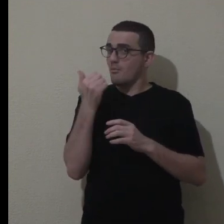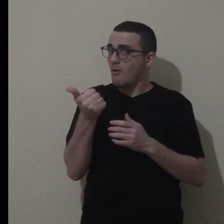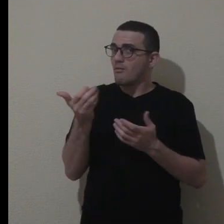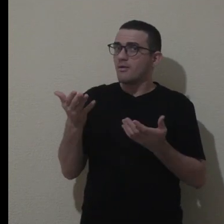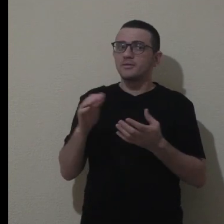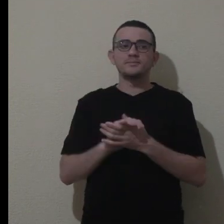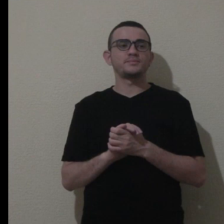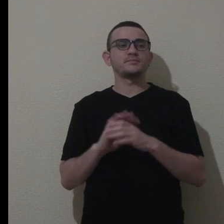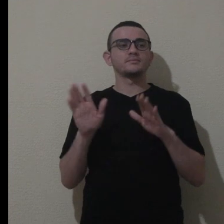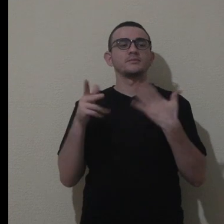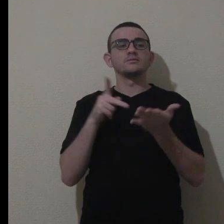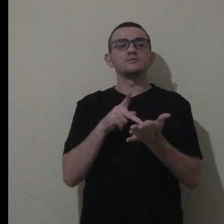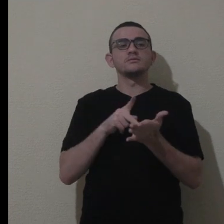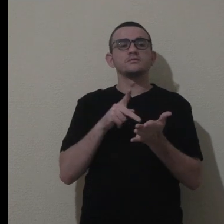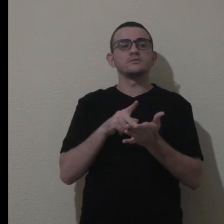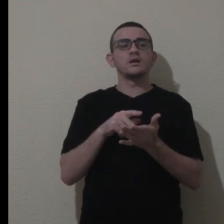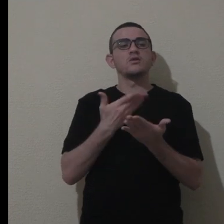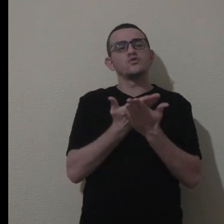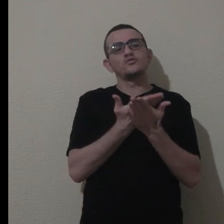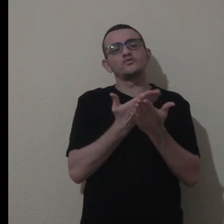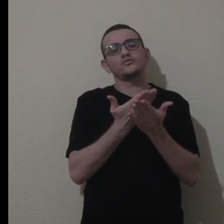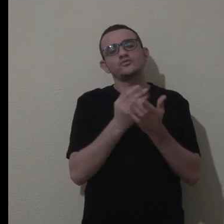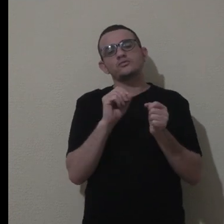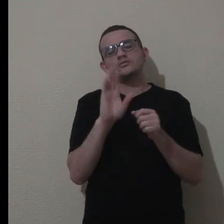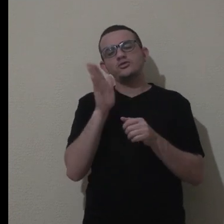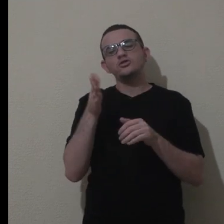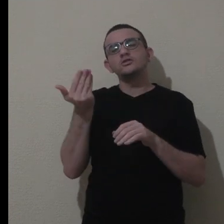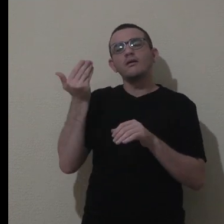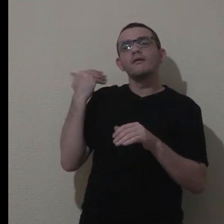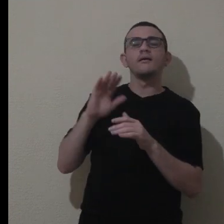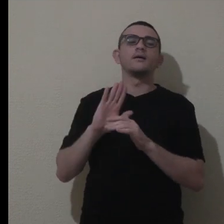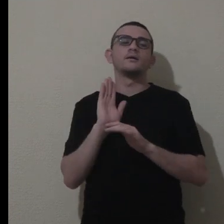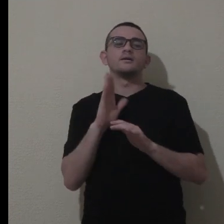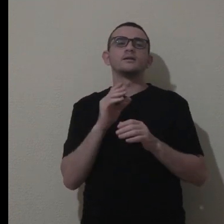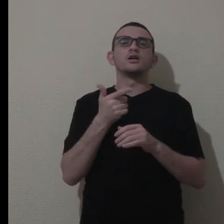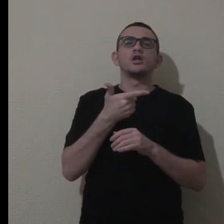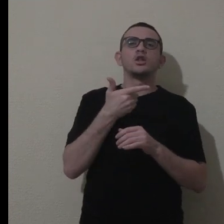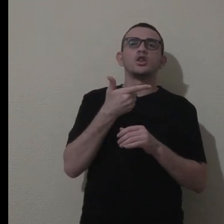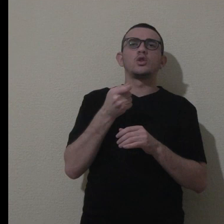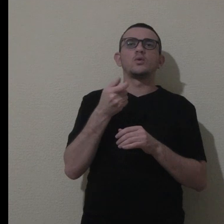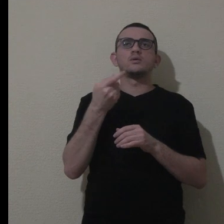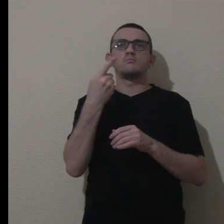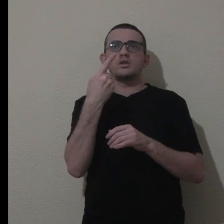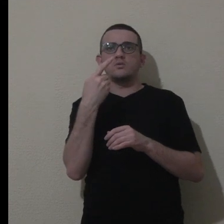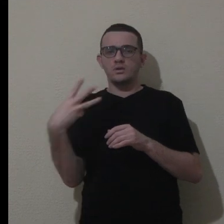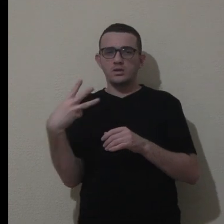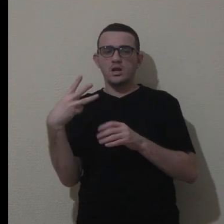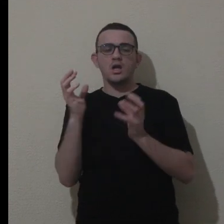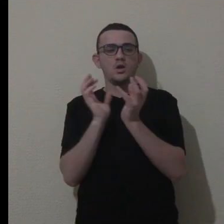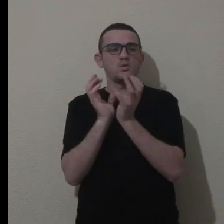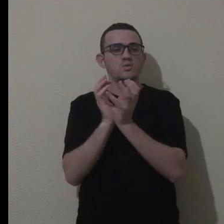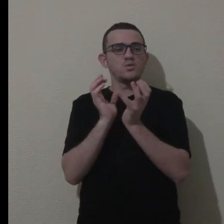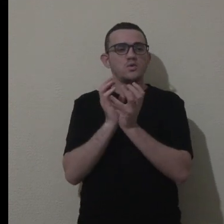Uma boa, né? Então, de fato, esse é um estudo que foi feito já há algum tempo, publicou em 2013, né, que o